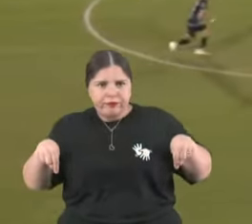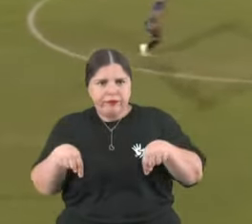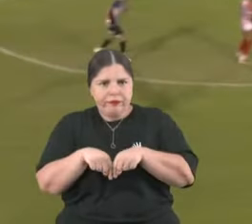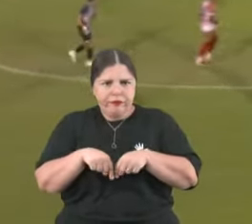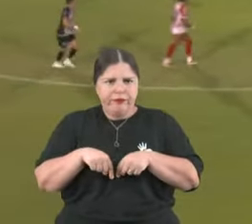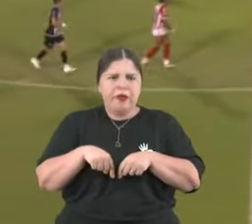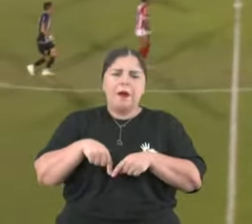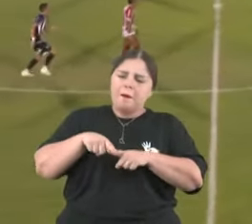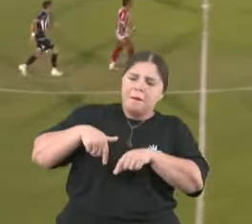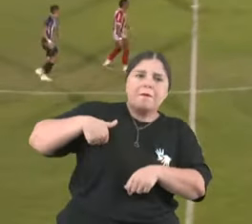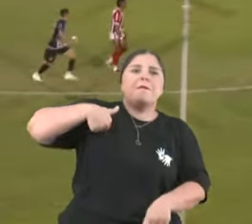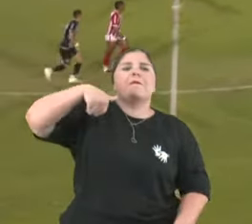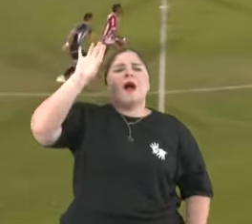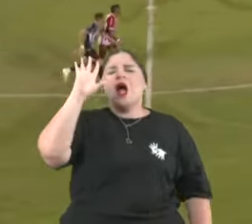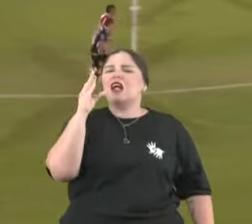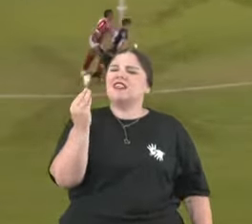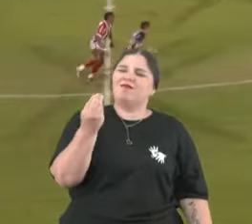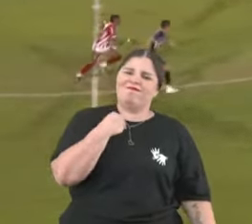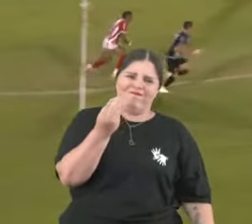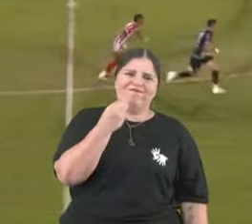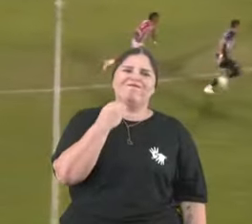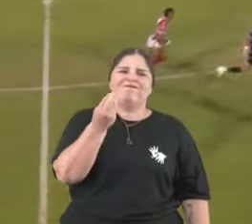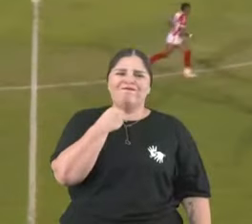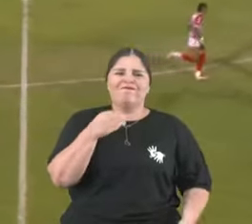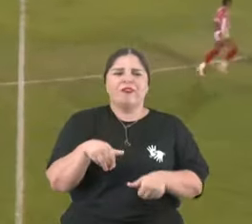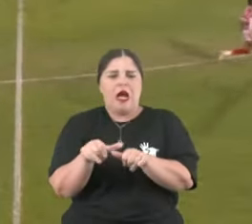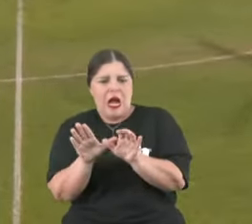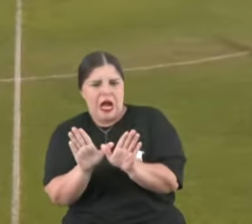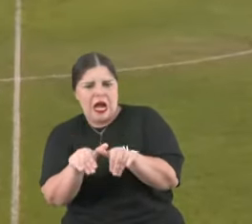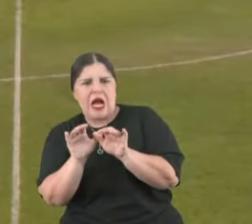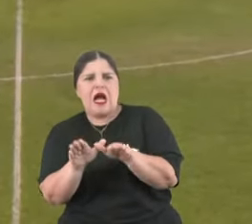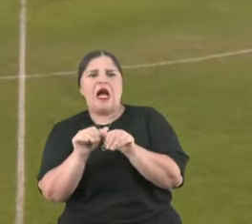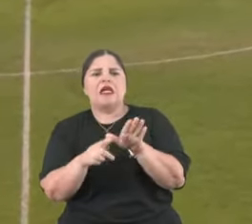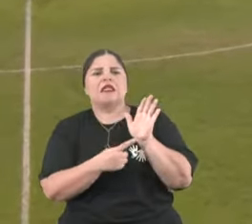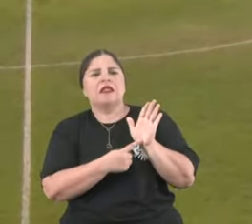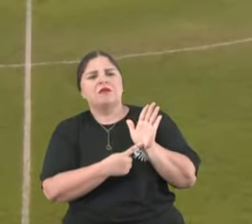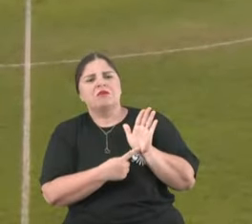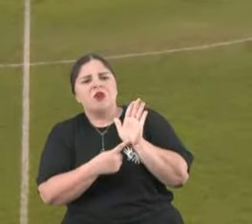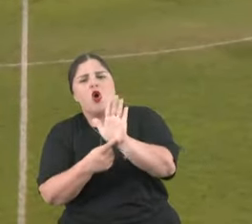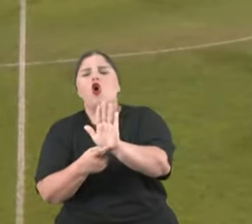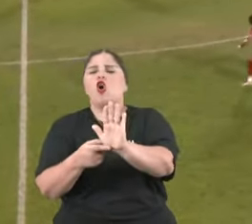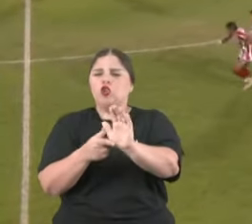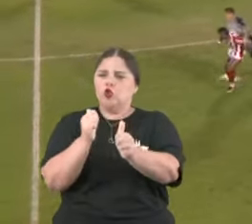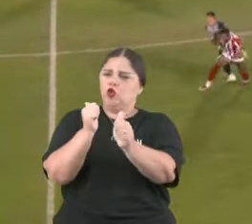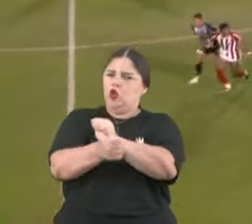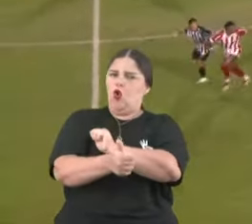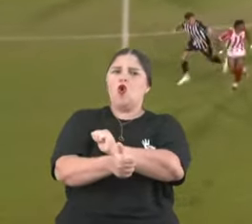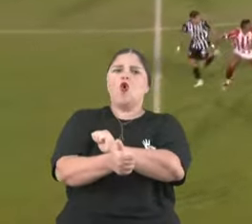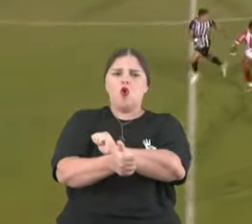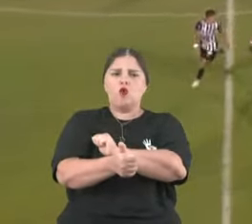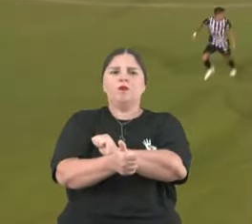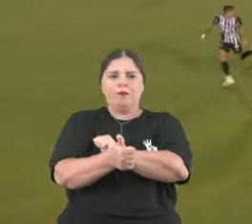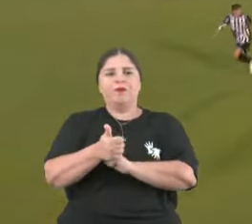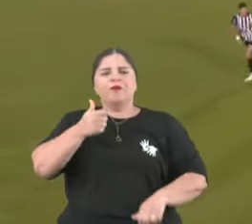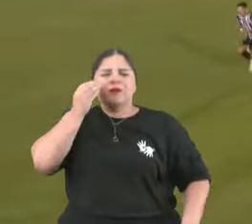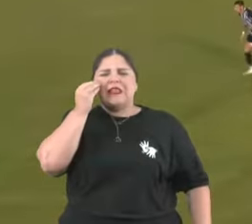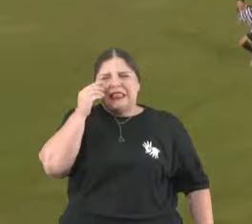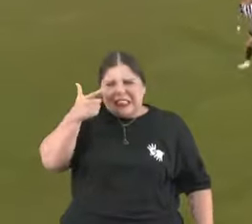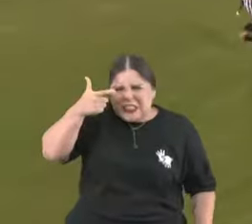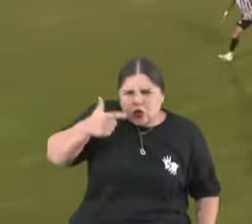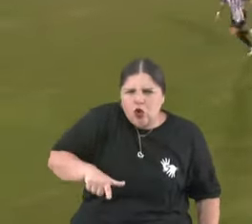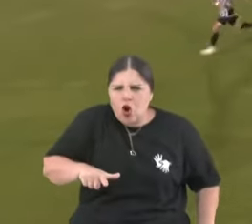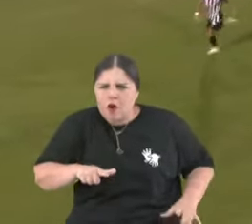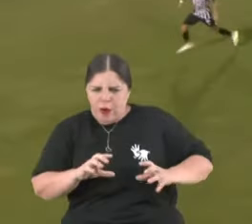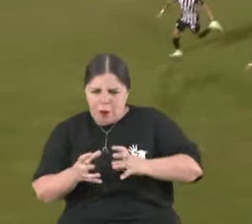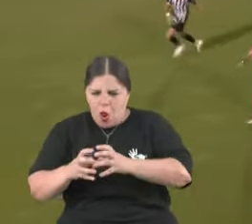que o Asa apresenta até agora durante o jogo. Tentativa do João, olha ele aí de novo, ó. Fábio Alemão na bola, na limpeza,